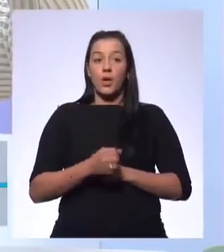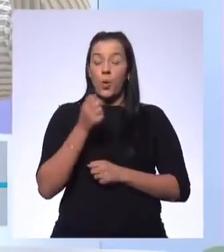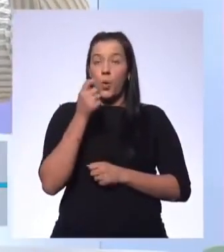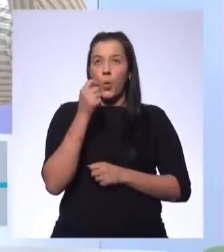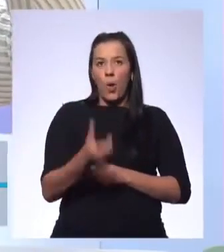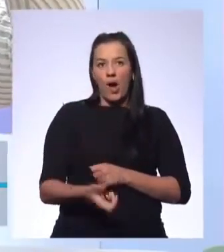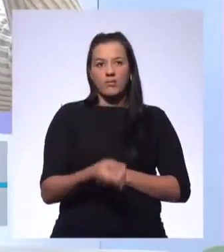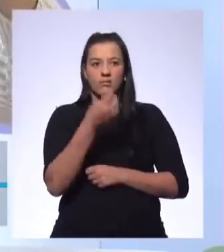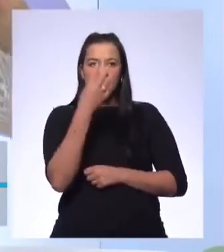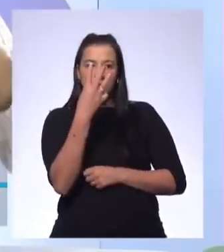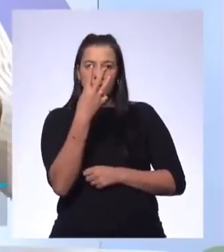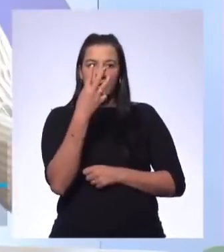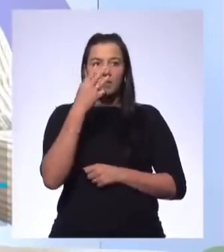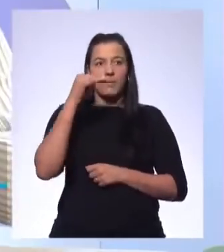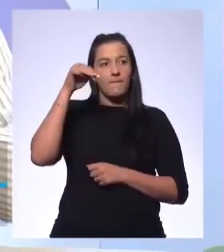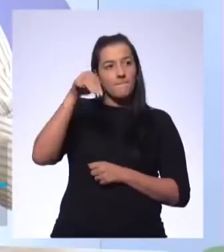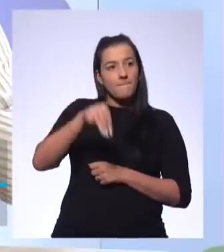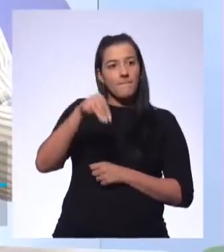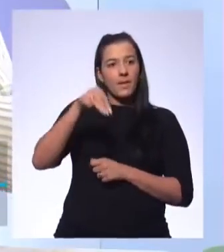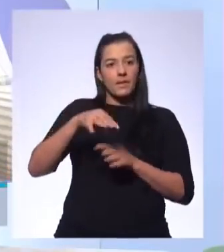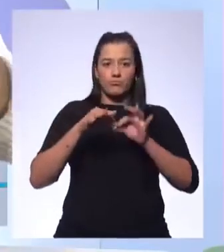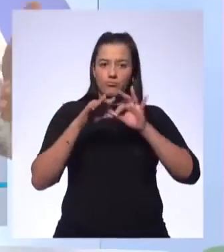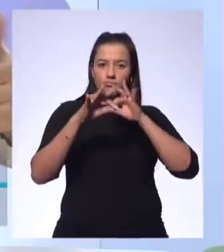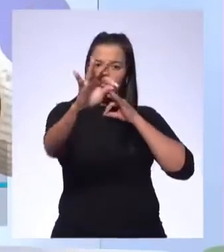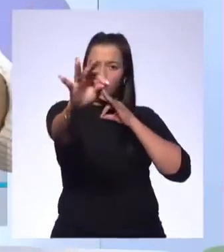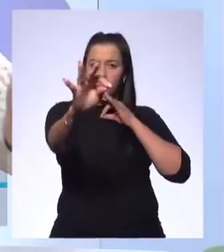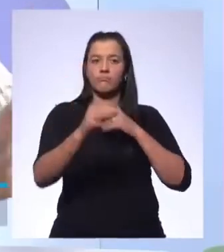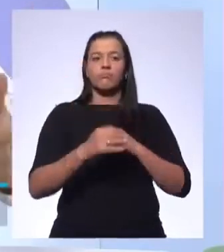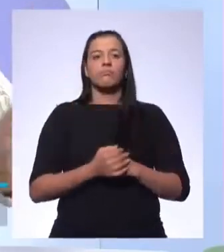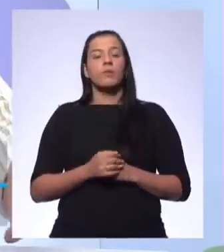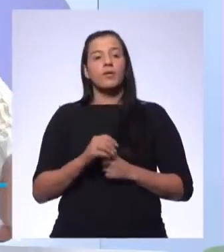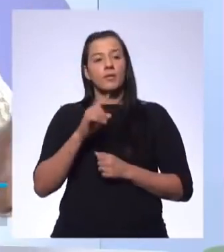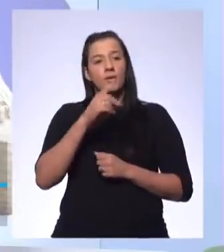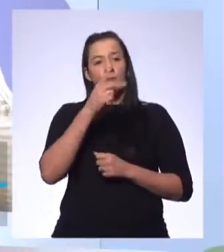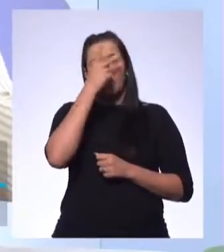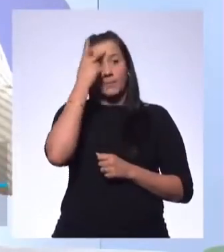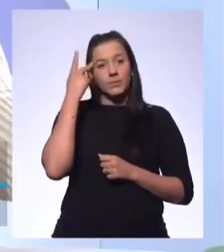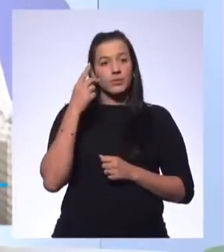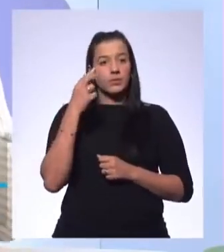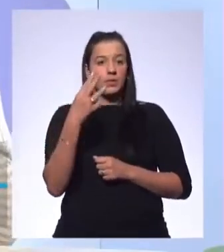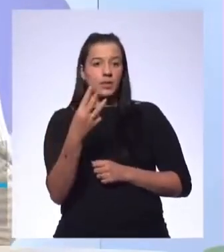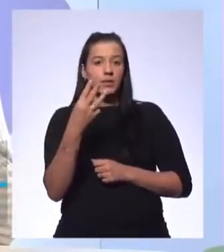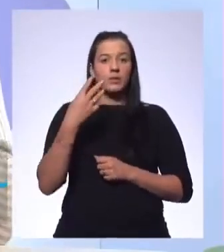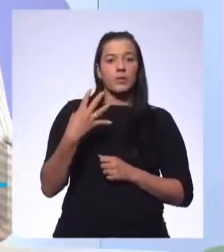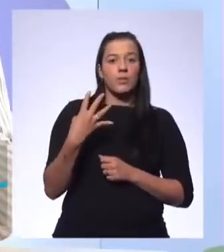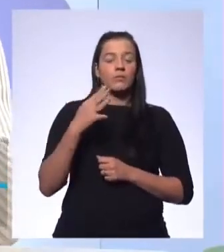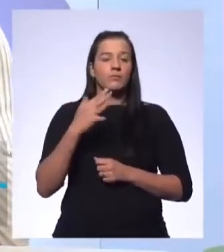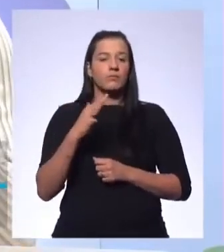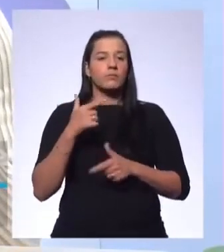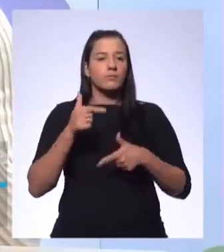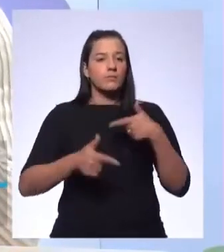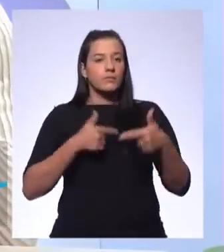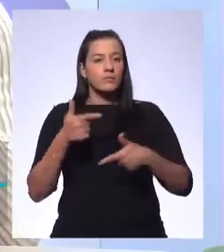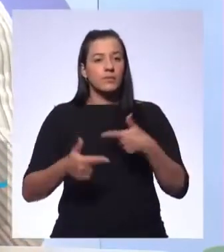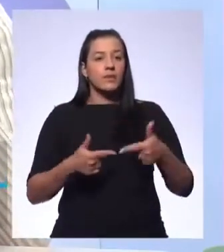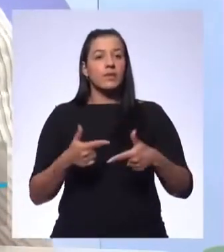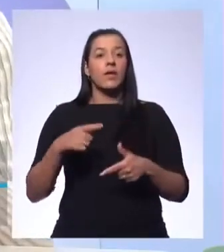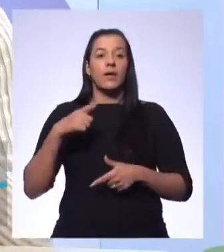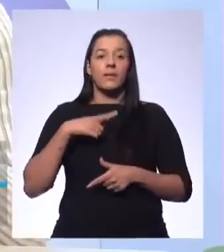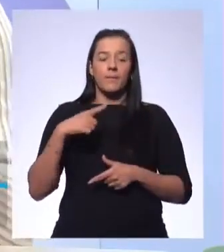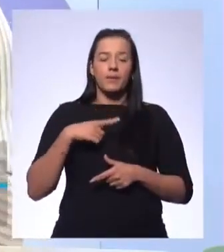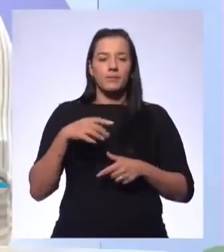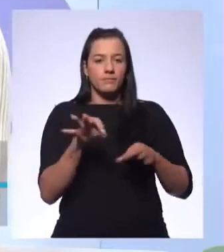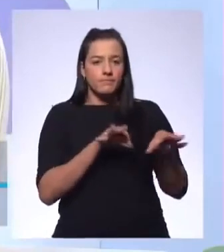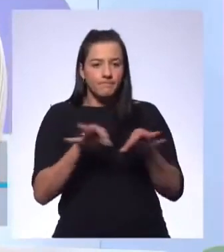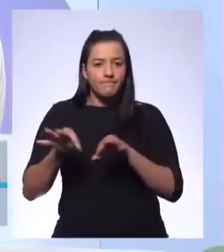quase 3 ou 4 metros, são 3 ou 4 operários trabalhando, mas mesmo assim o trabalho é